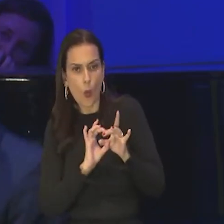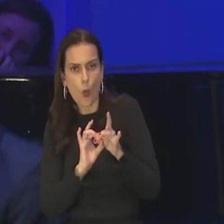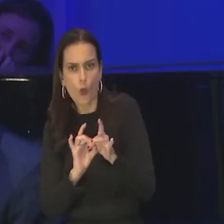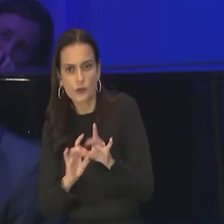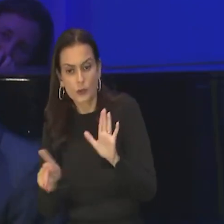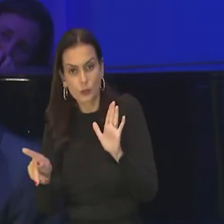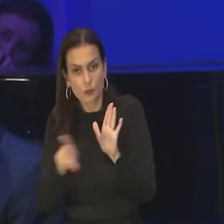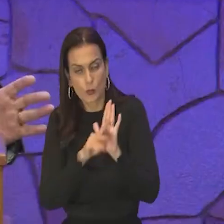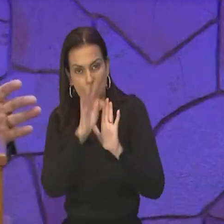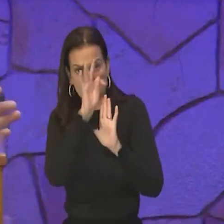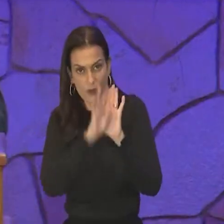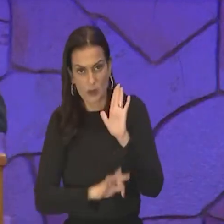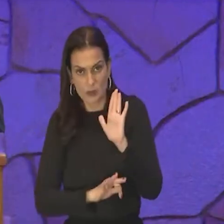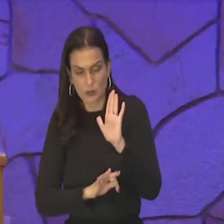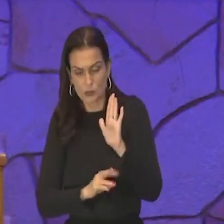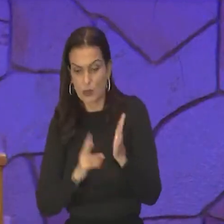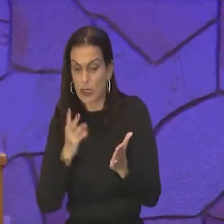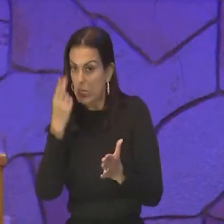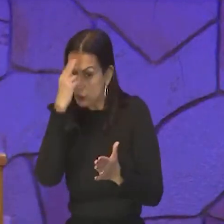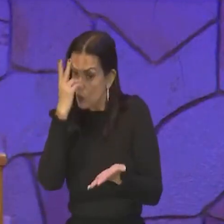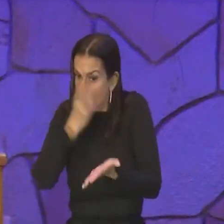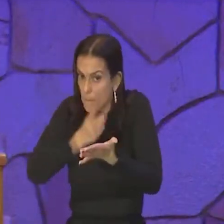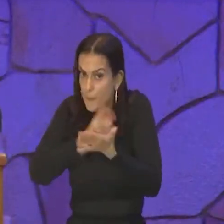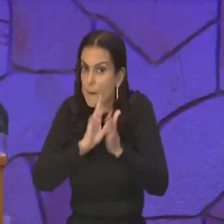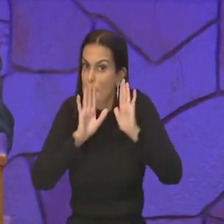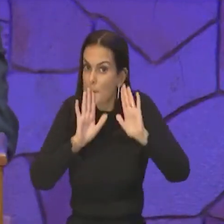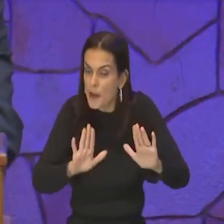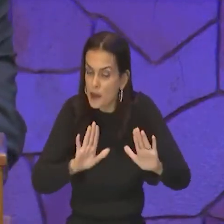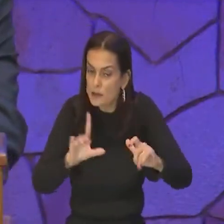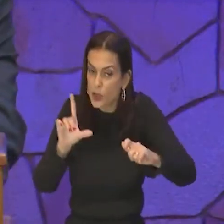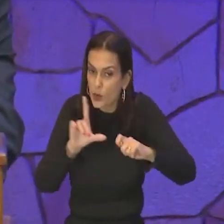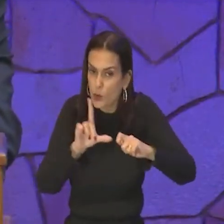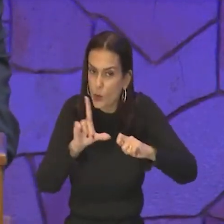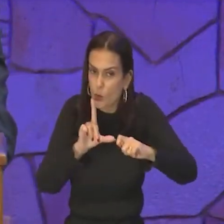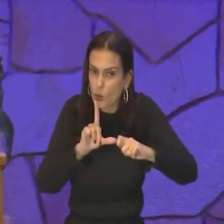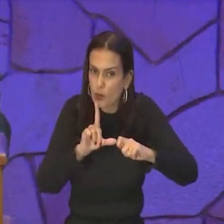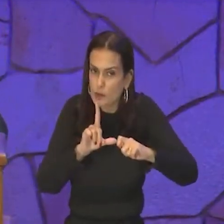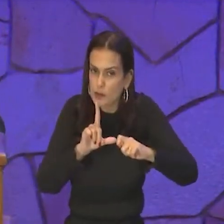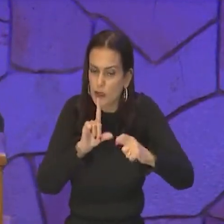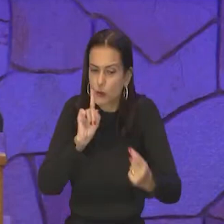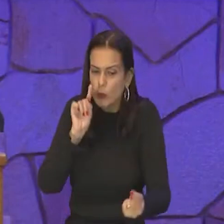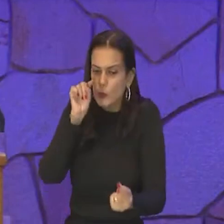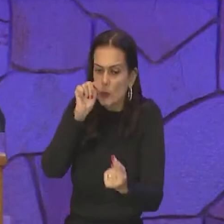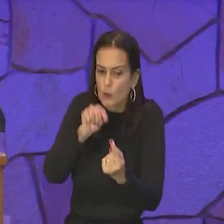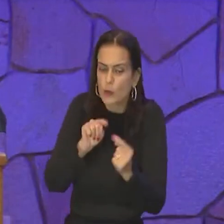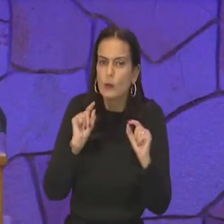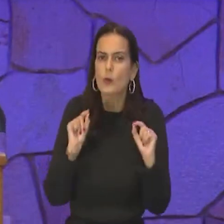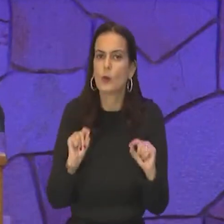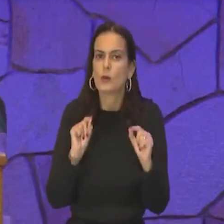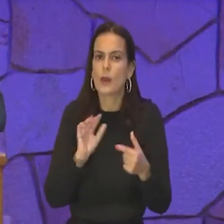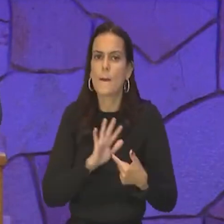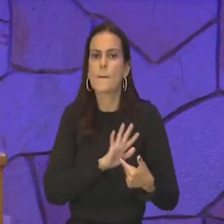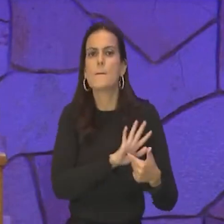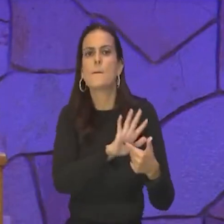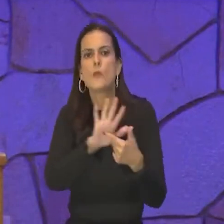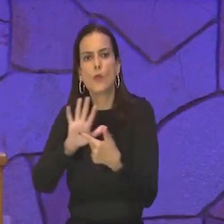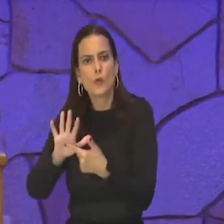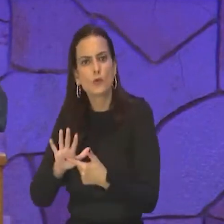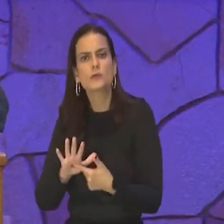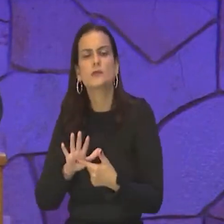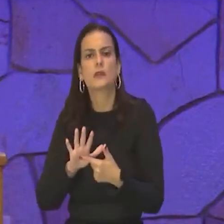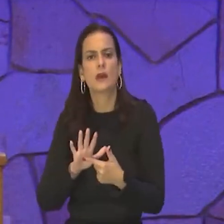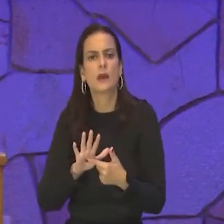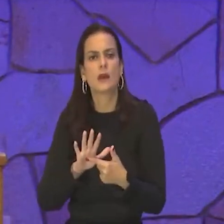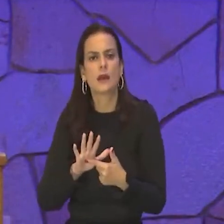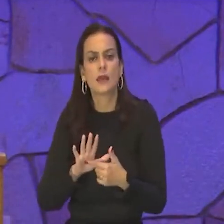muda a narrativa, mas ele aqui talvez tenha tido a intenção de mostrar a universalidade